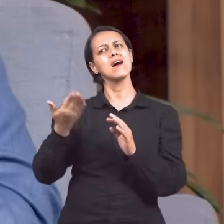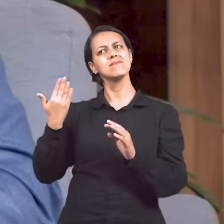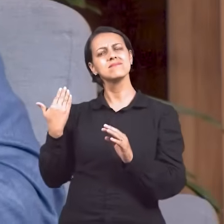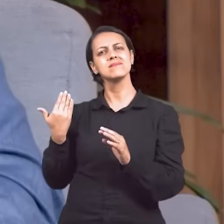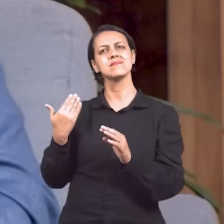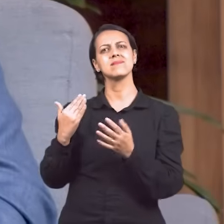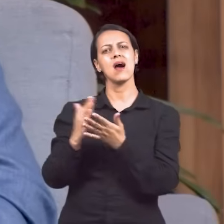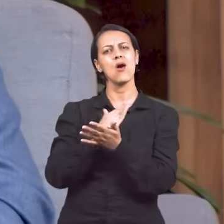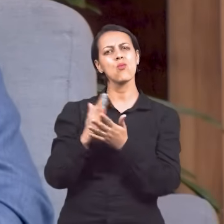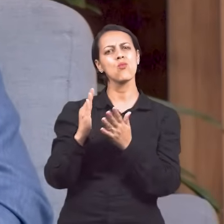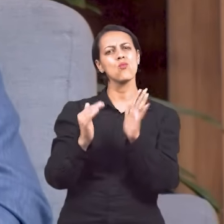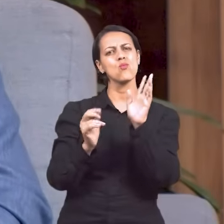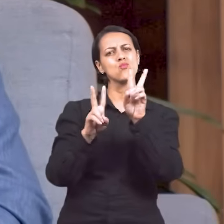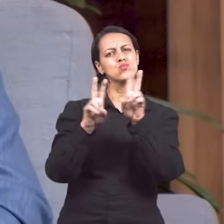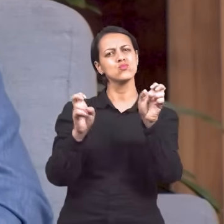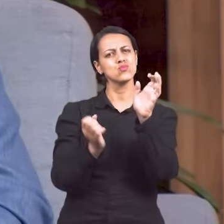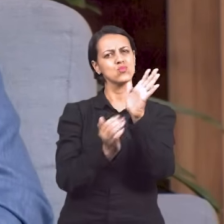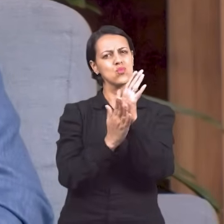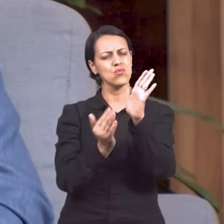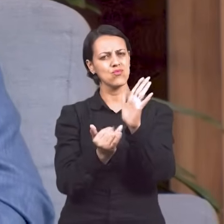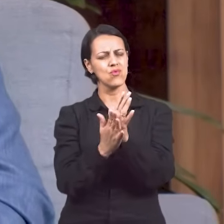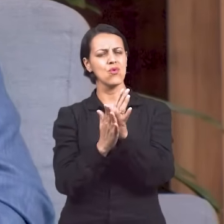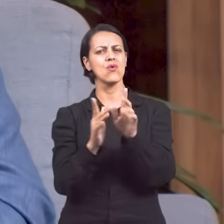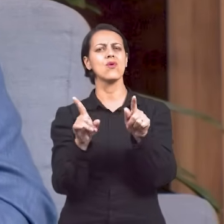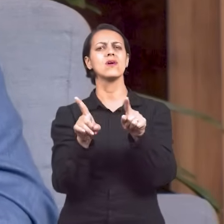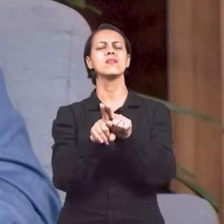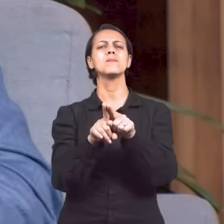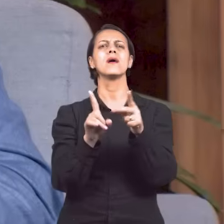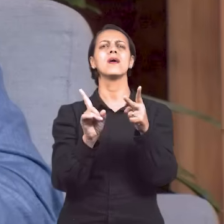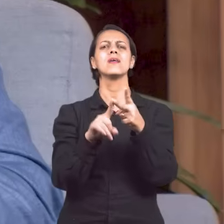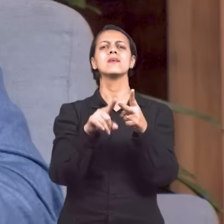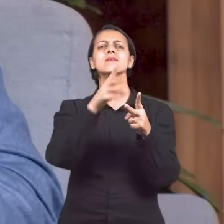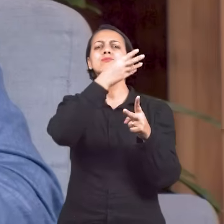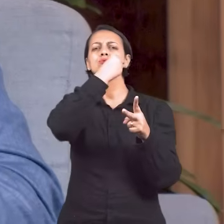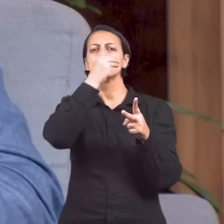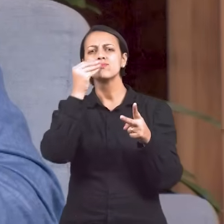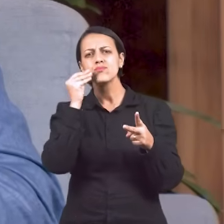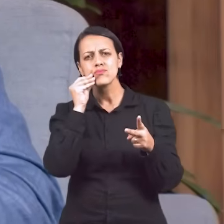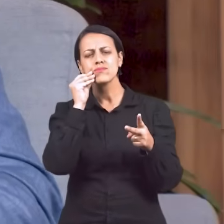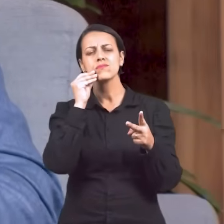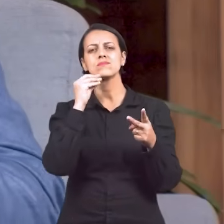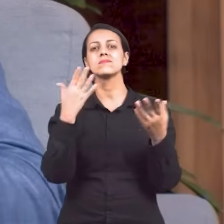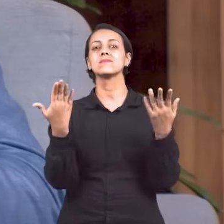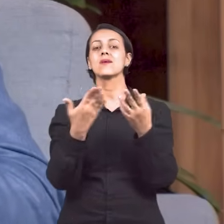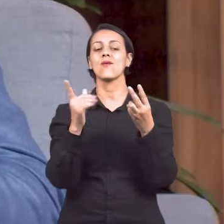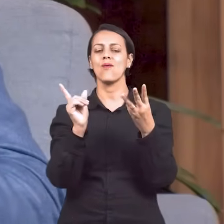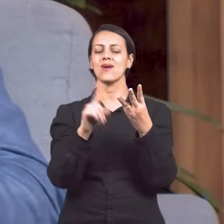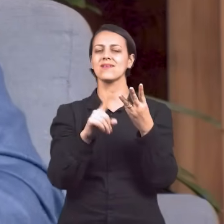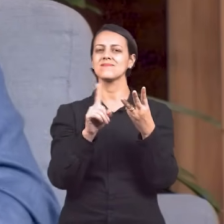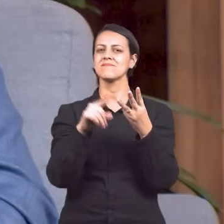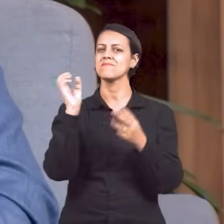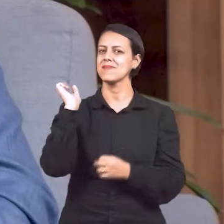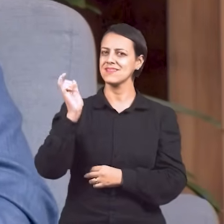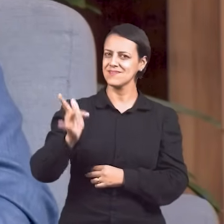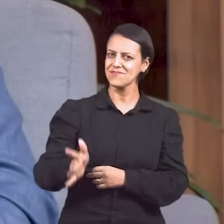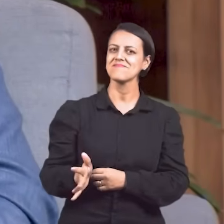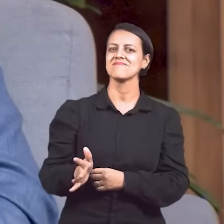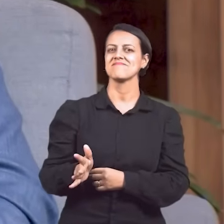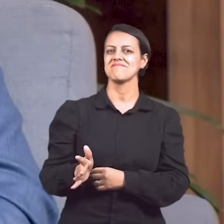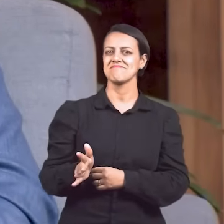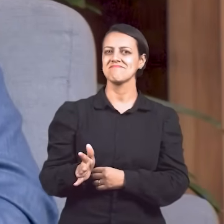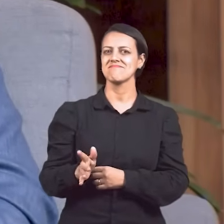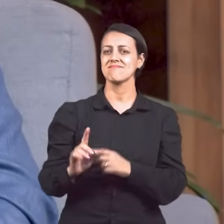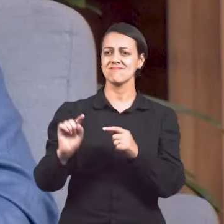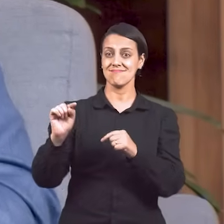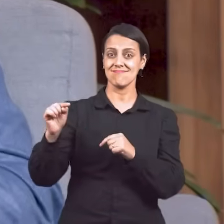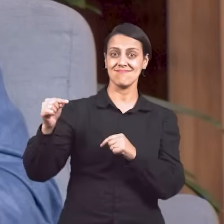é o 5º episódio que a gente fala sobre madrugada. Nós já tivemos alguns episódios que falamos sobre louvor, outros que